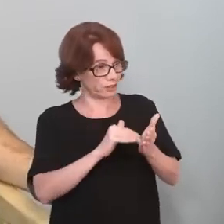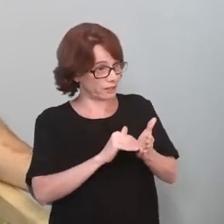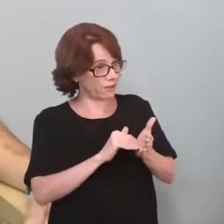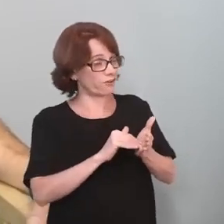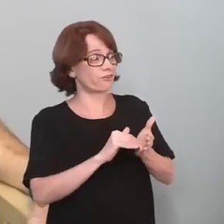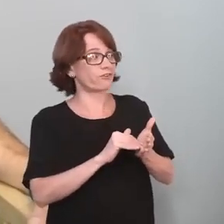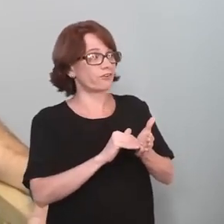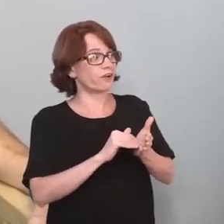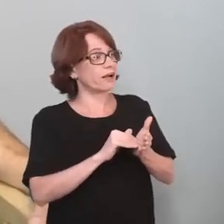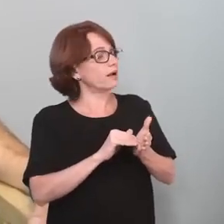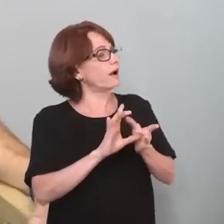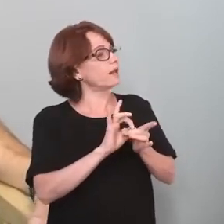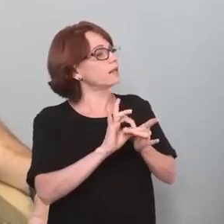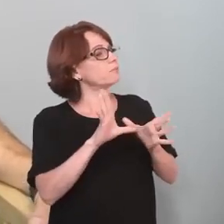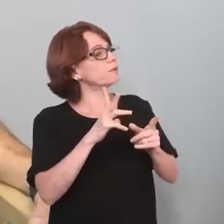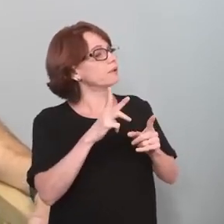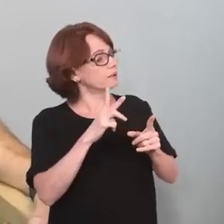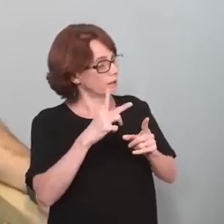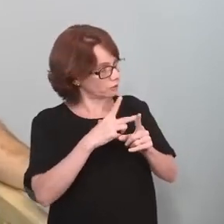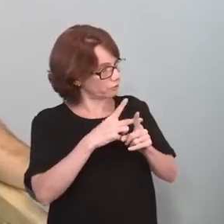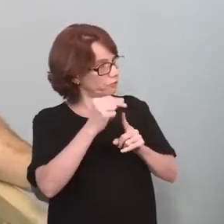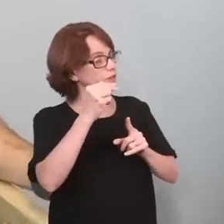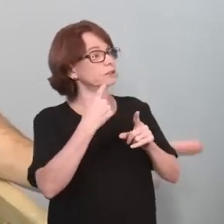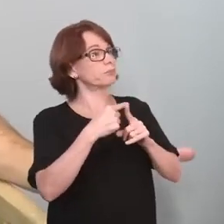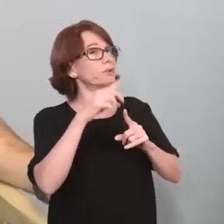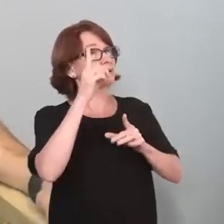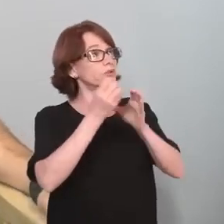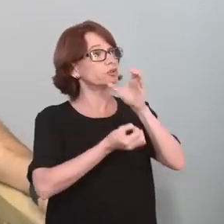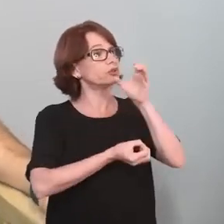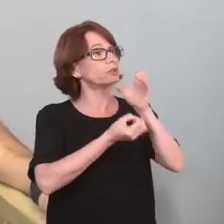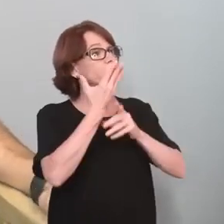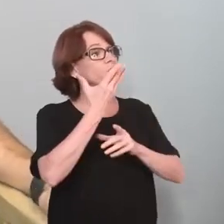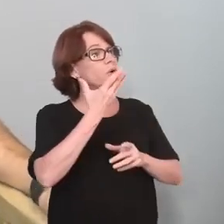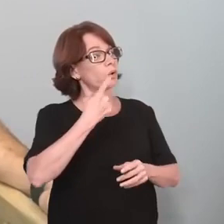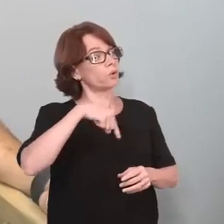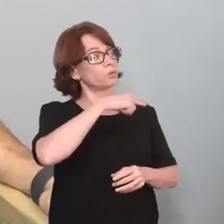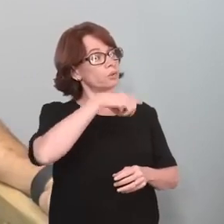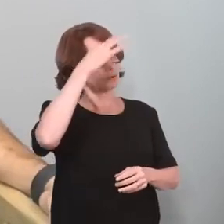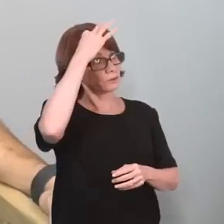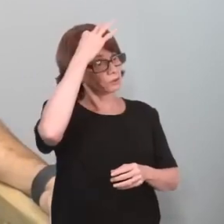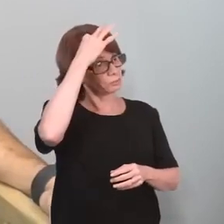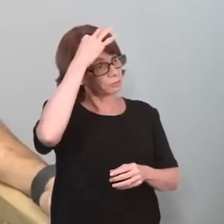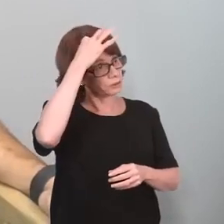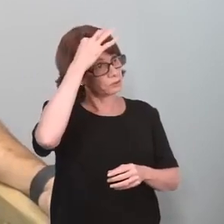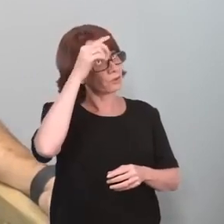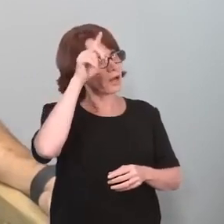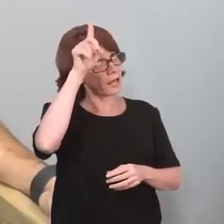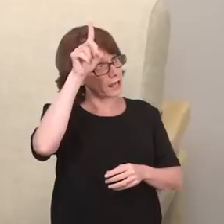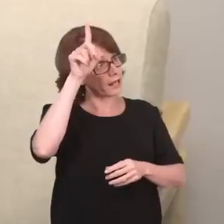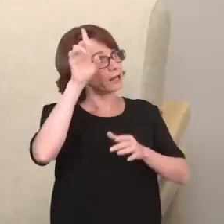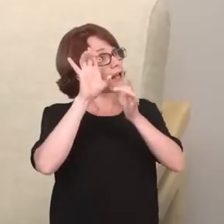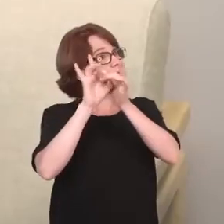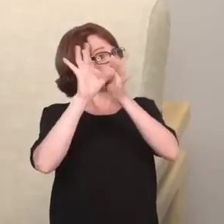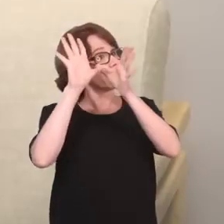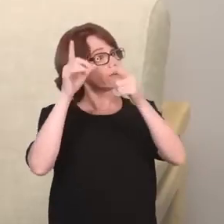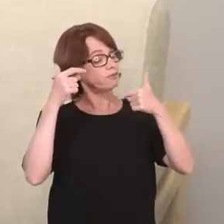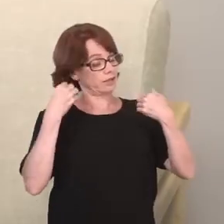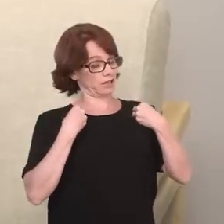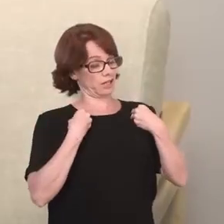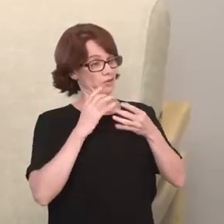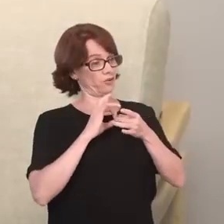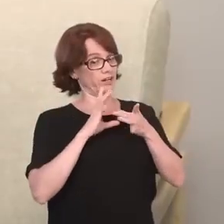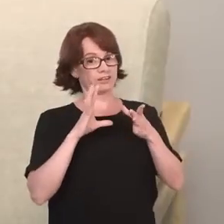vence porque o nosso espírito foi criado livre. Porque o Deus que criou o nosso espírito, é um Deus de liberdade. Sim, nós temos